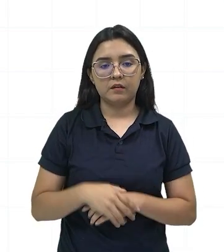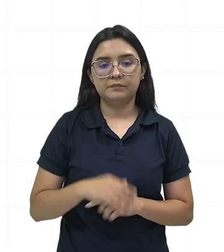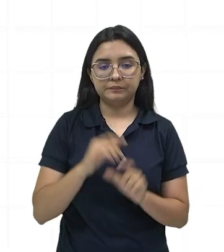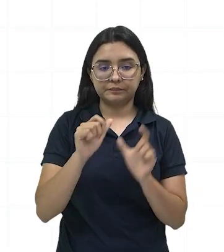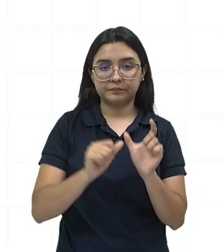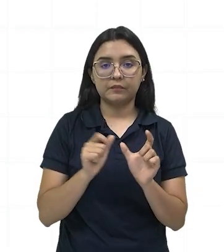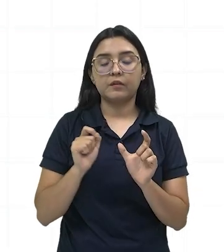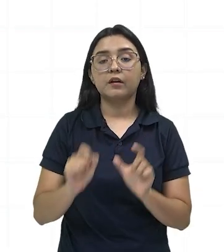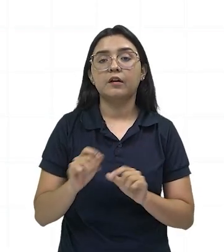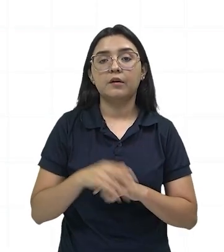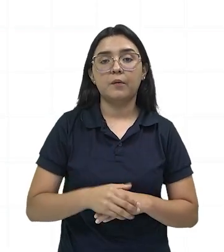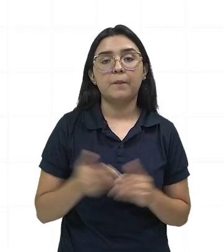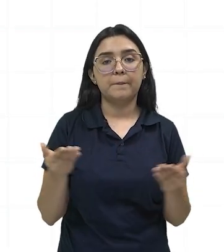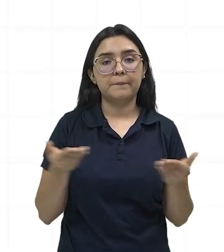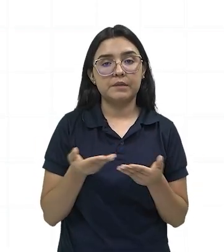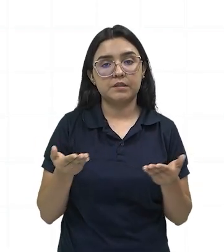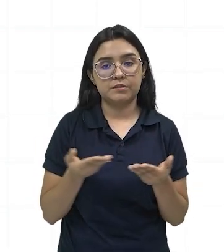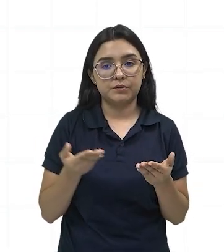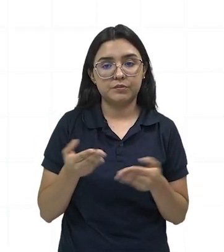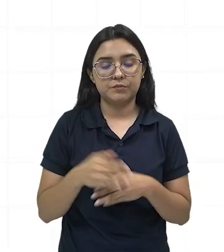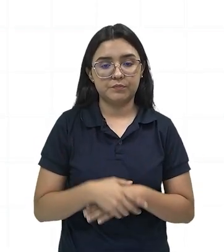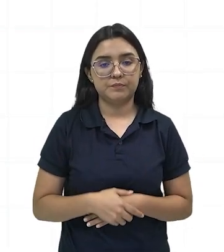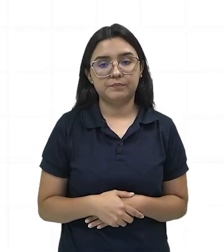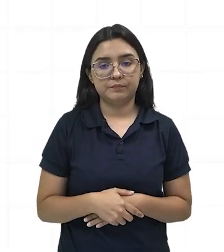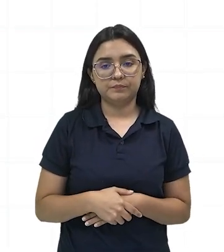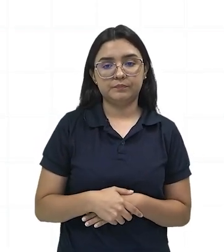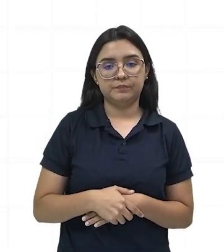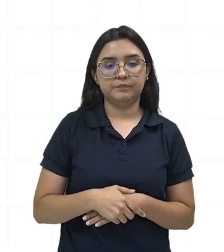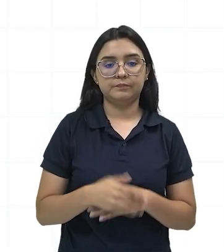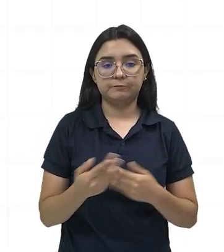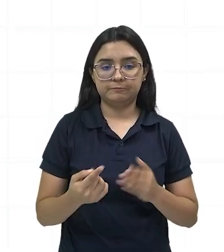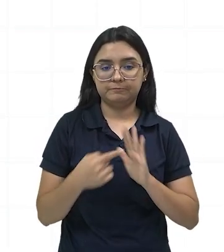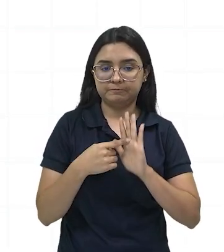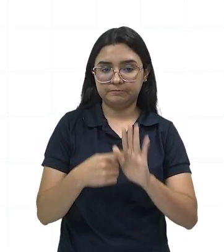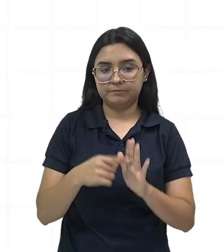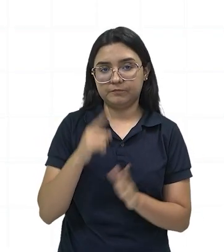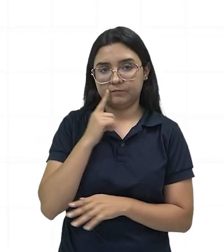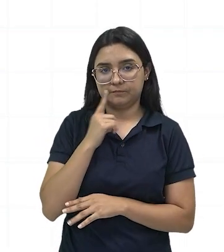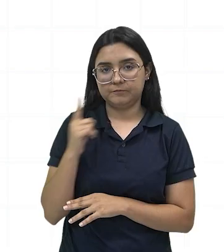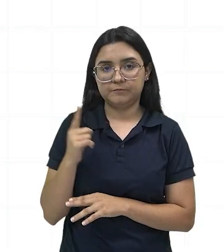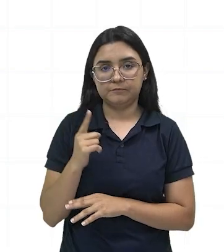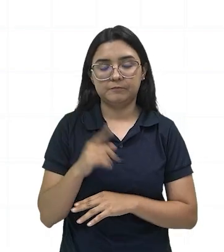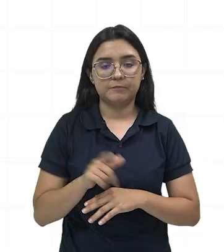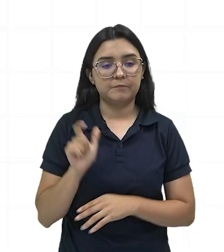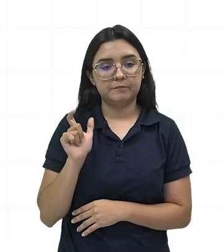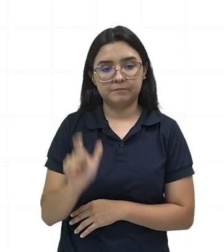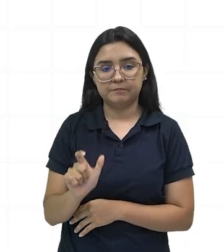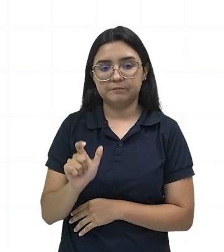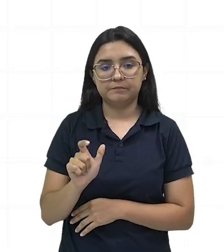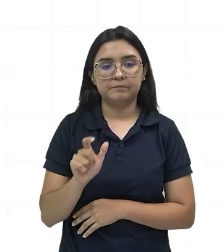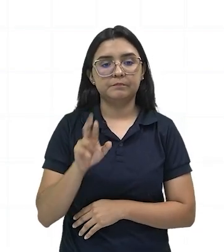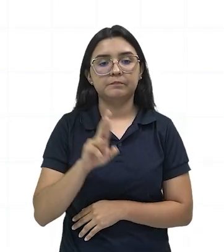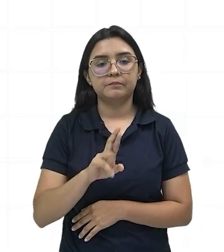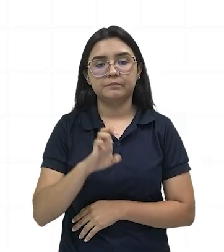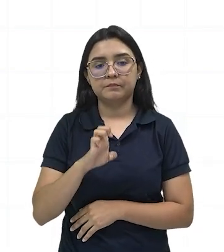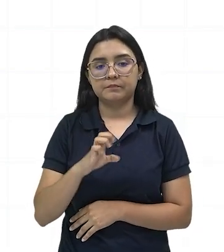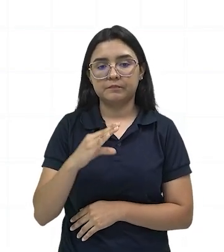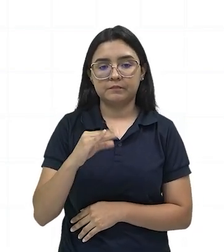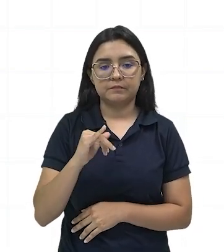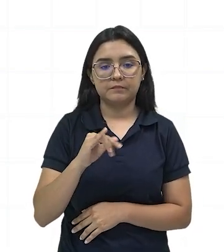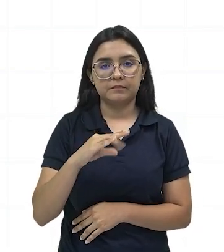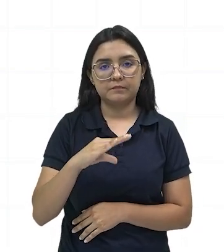no presente. Ali, no caso do nosso exemplo, recicle, compre,